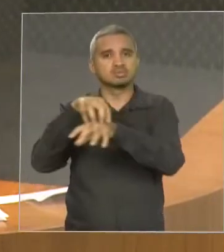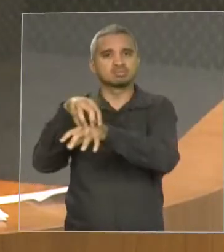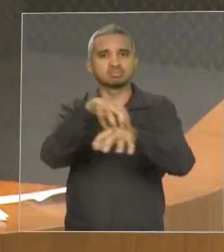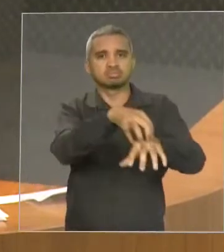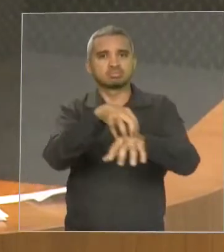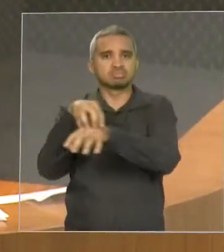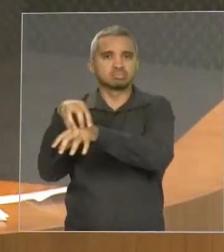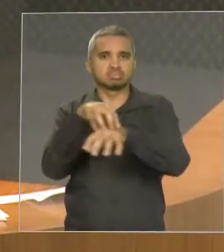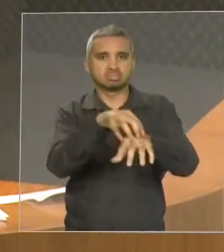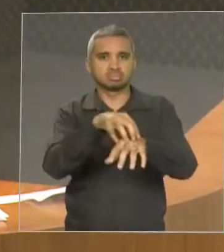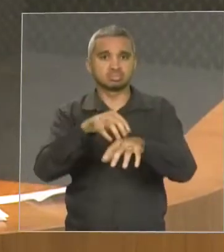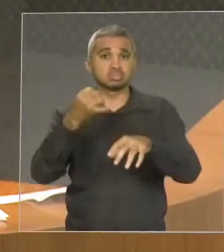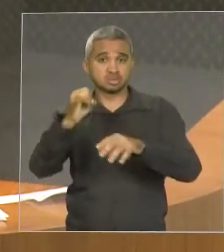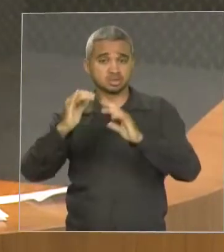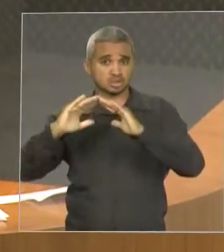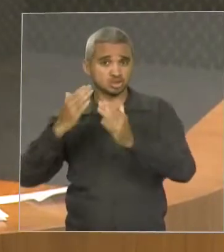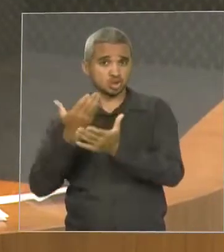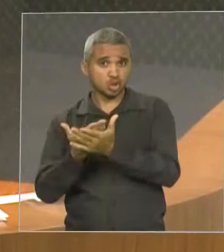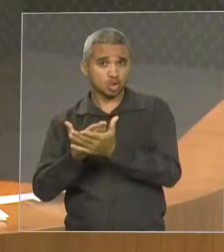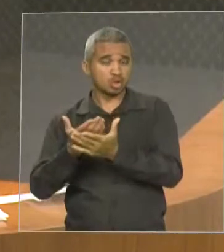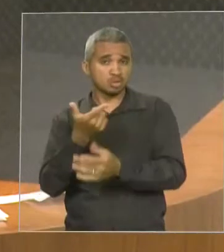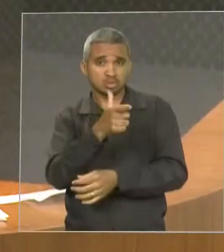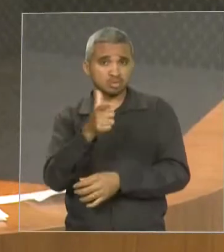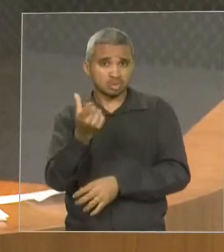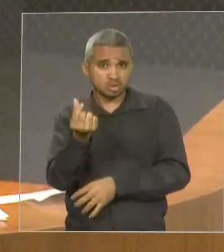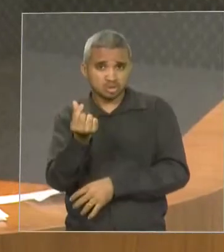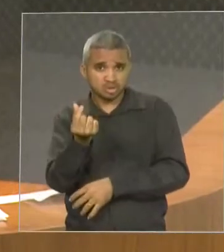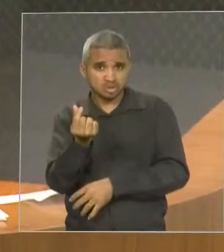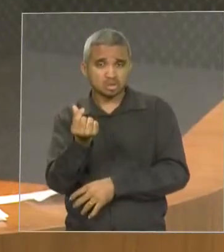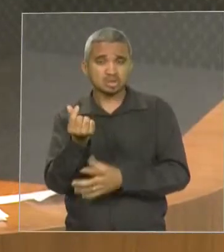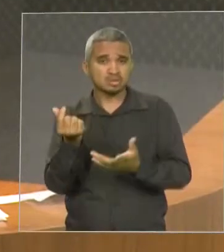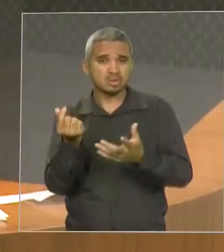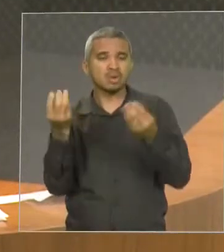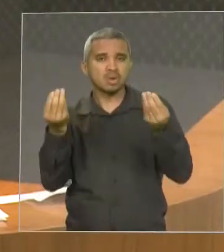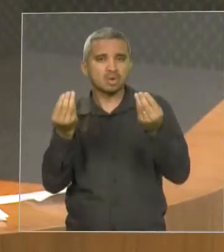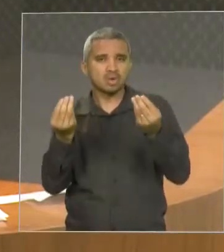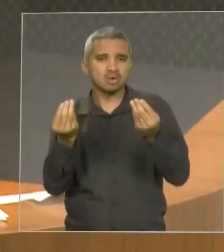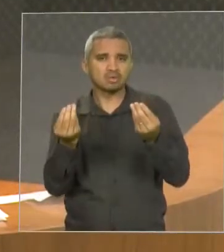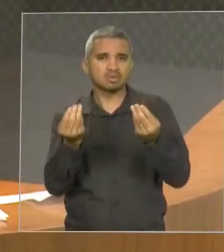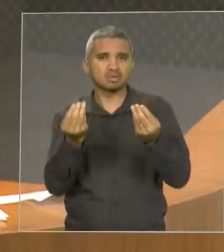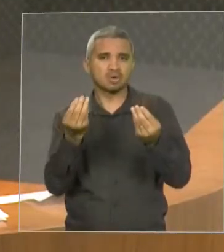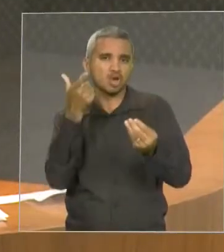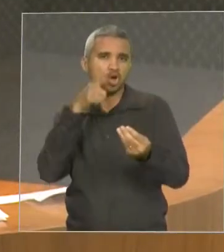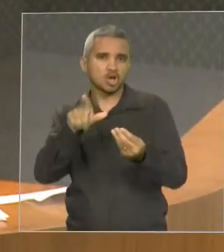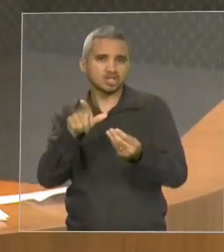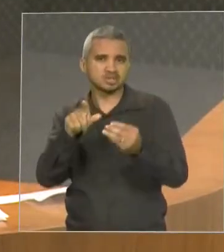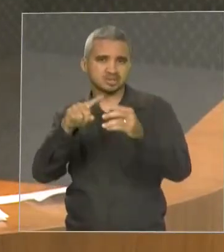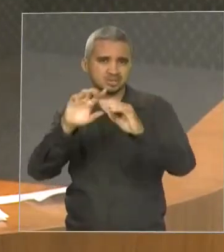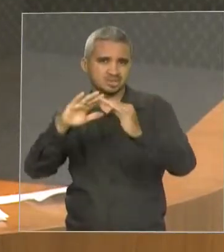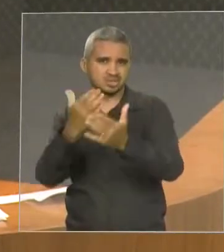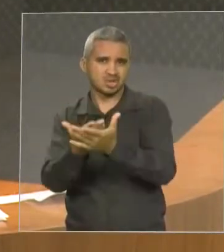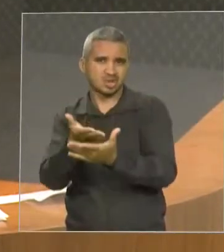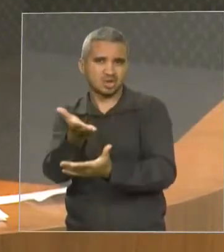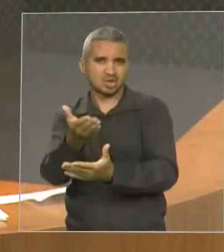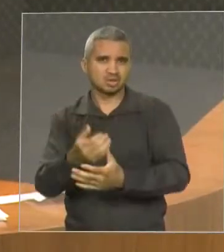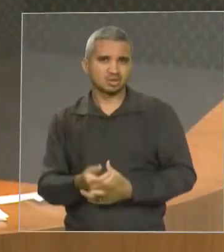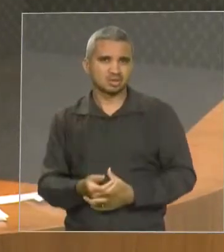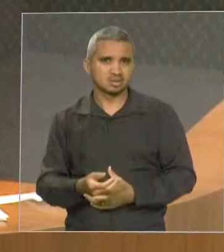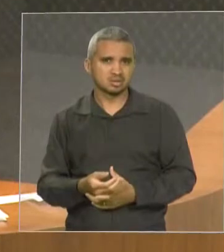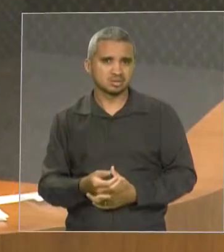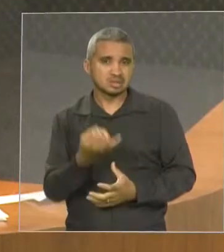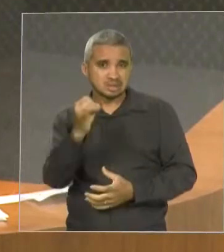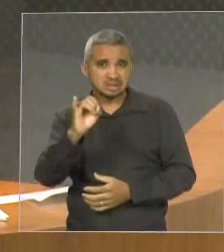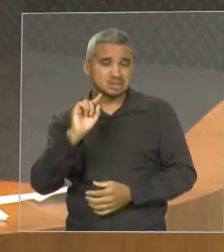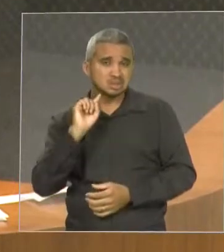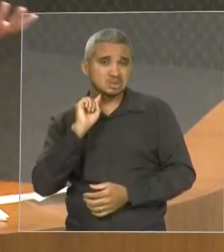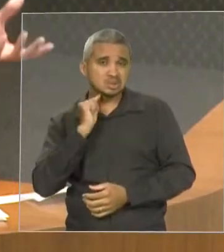não tinha condições, não colocava nessa escola insalubre, colocava em outra escola e dava o transporte escolar.